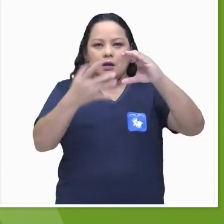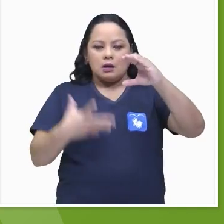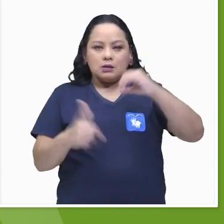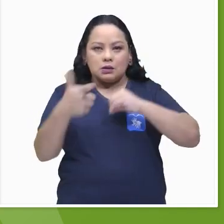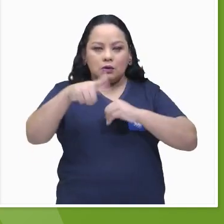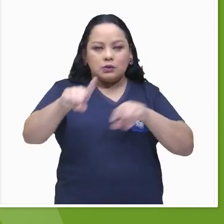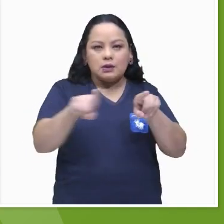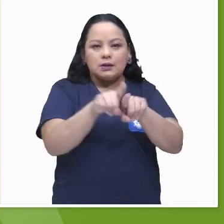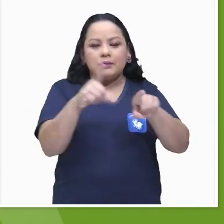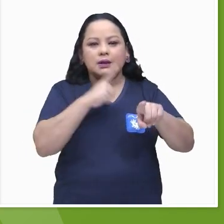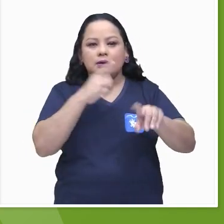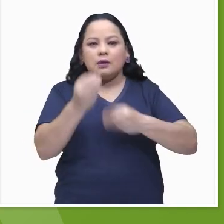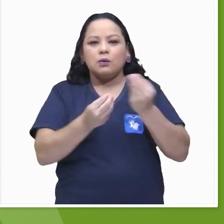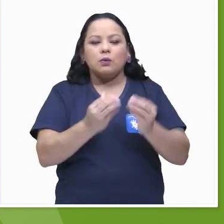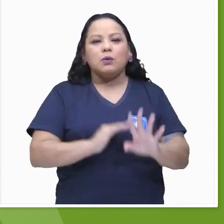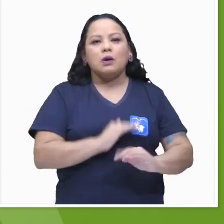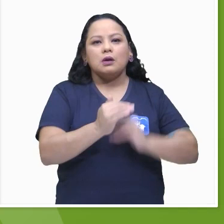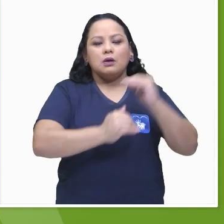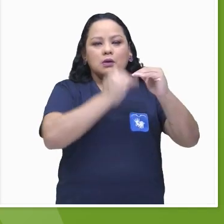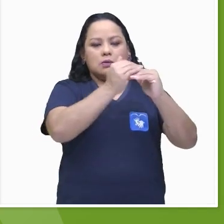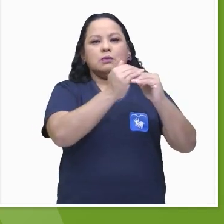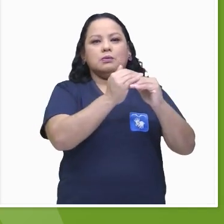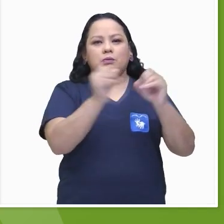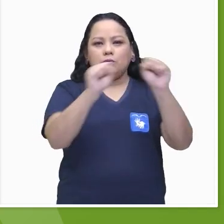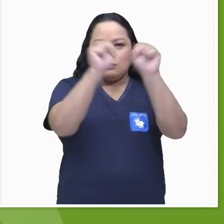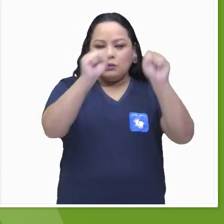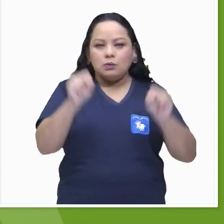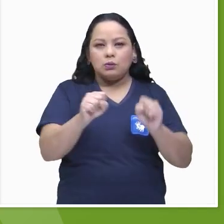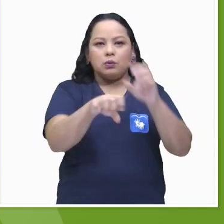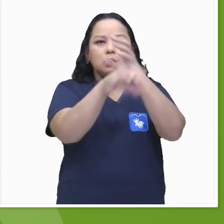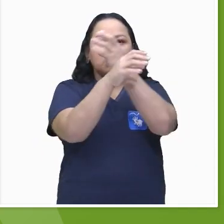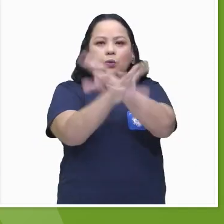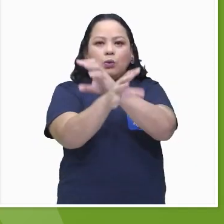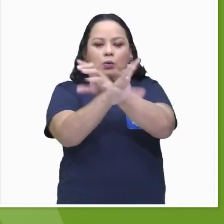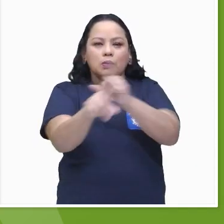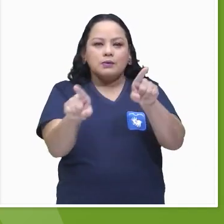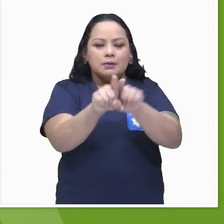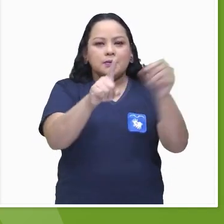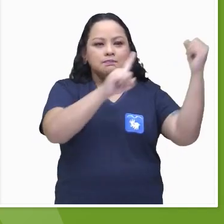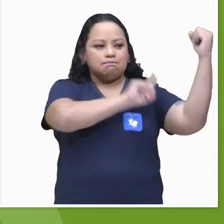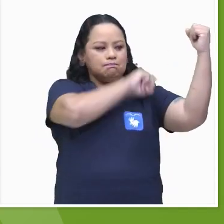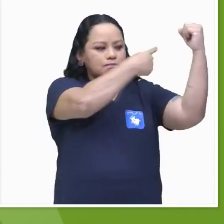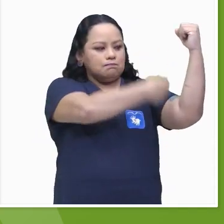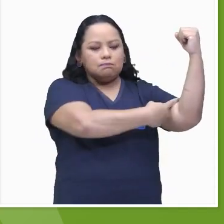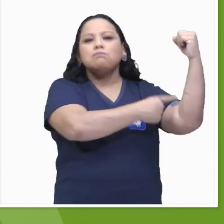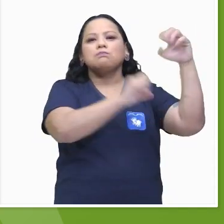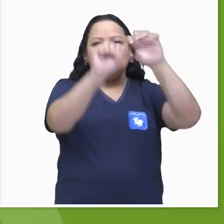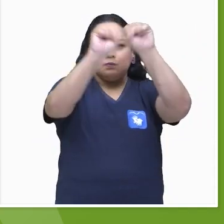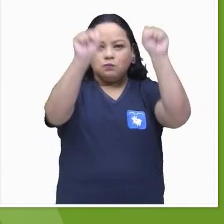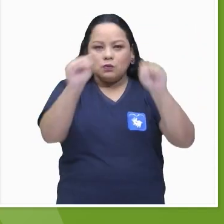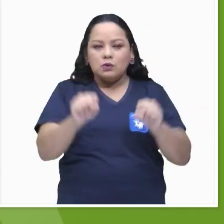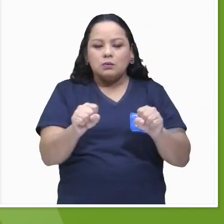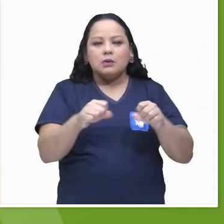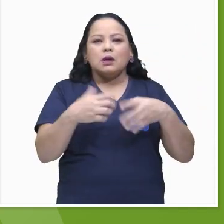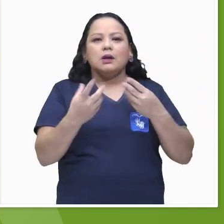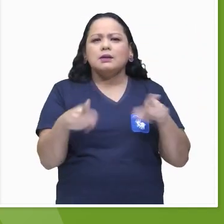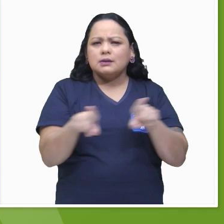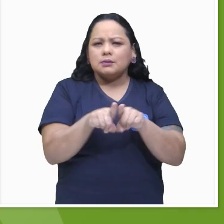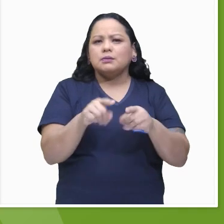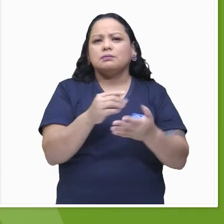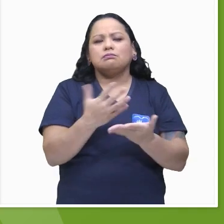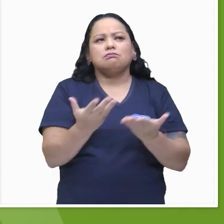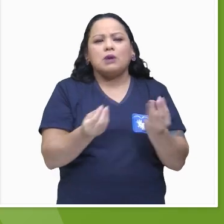também é o desenvolvimento do sistema esquelético e muscular, né? Então, além do